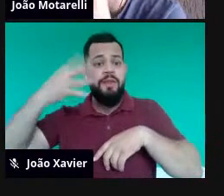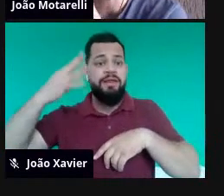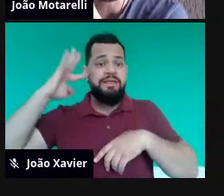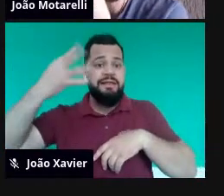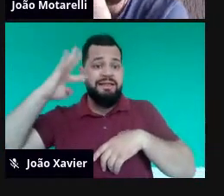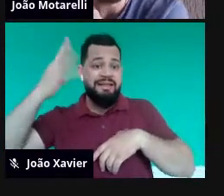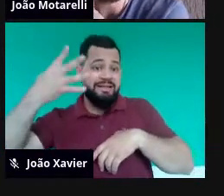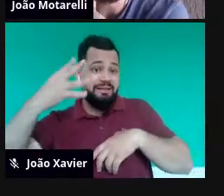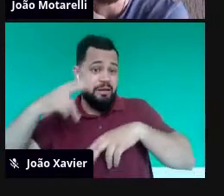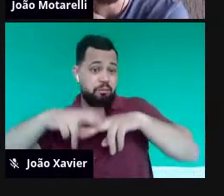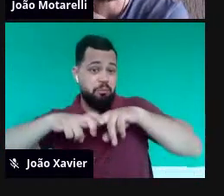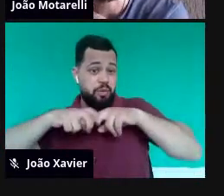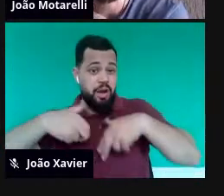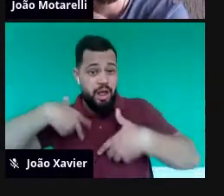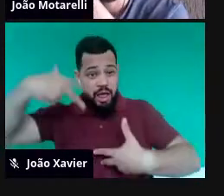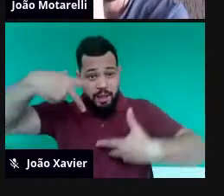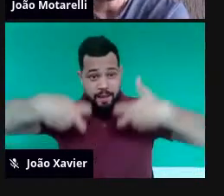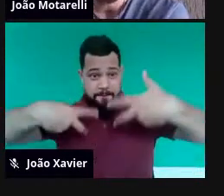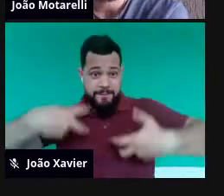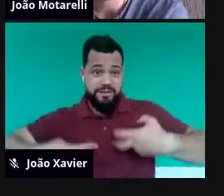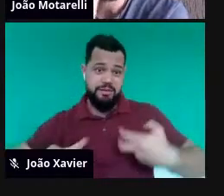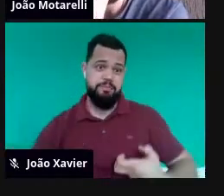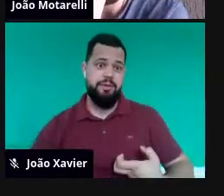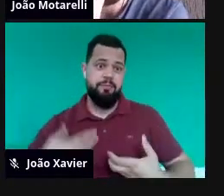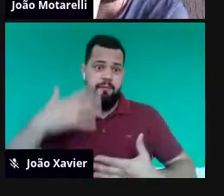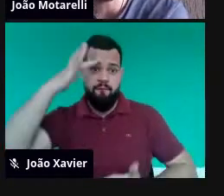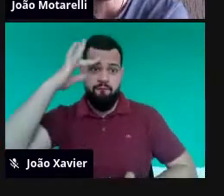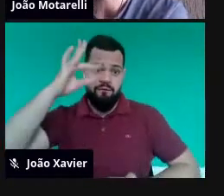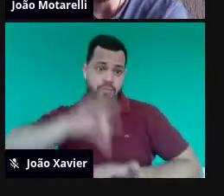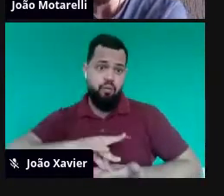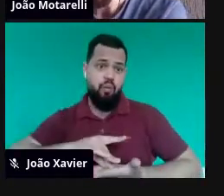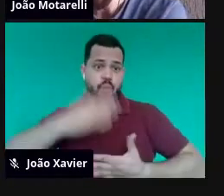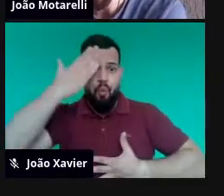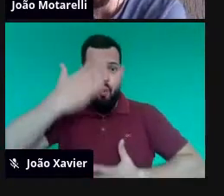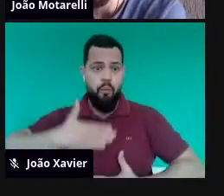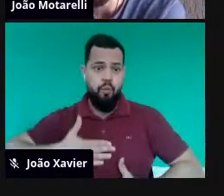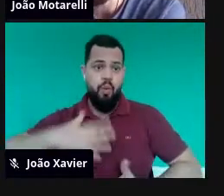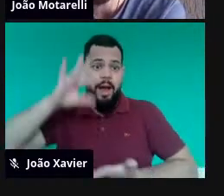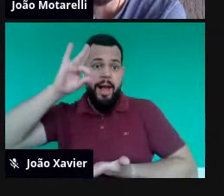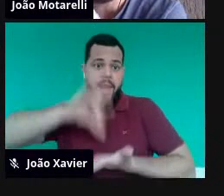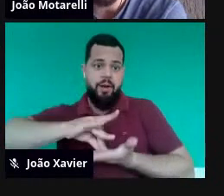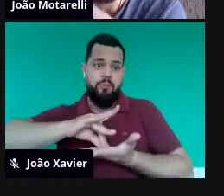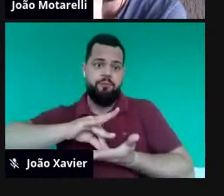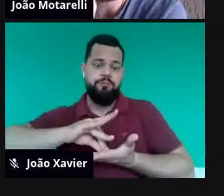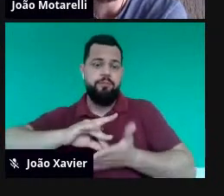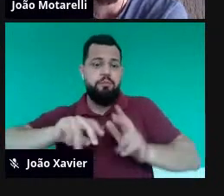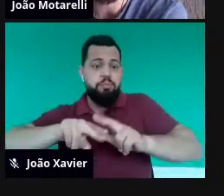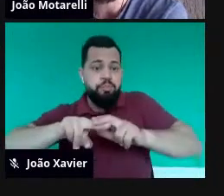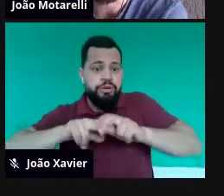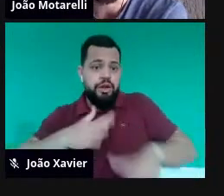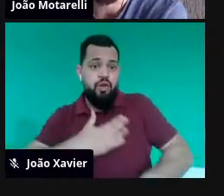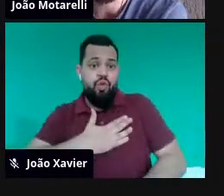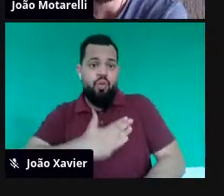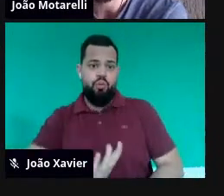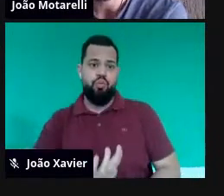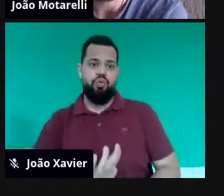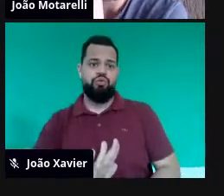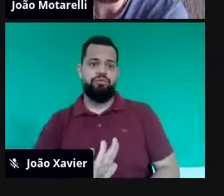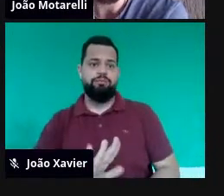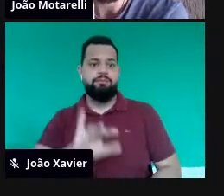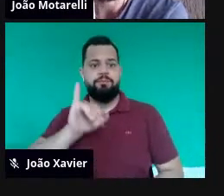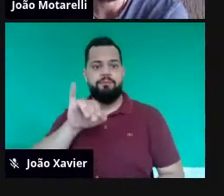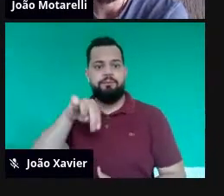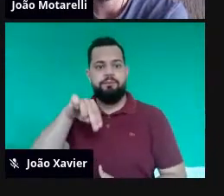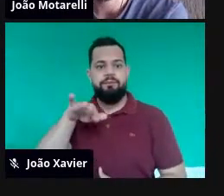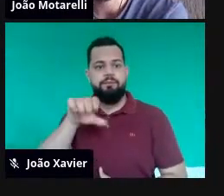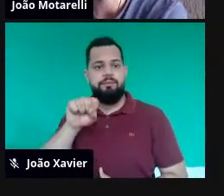necessariamente pelo meu corpo real. A insatisfação é quando a imagem que eu vejo, né, não